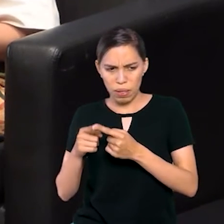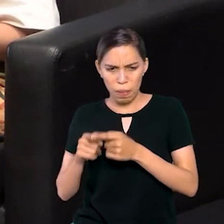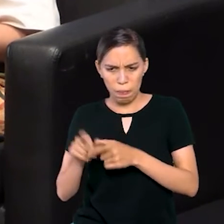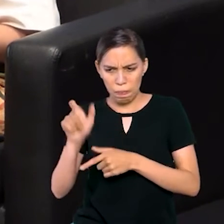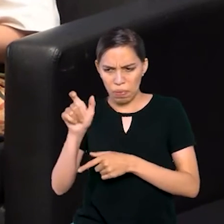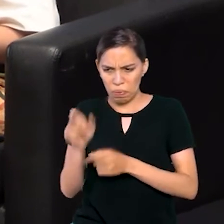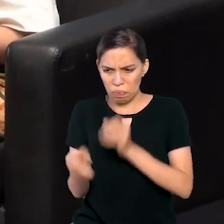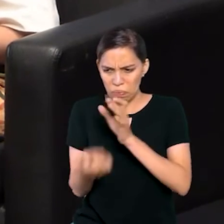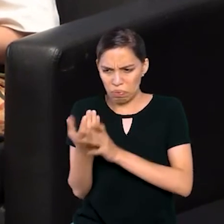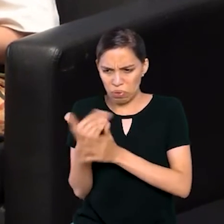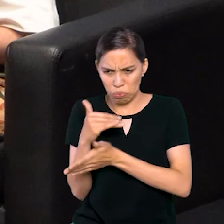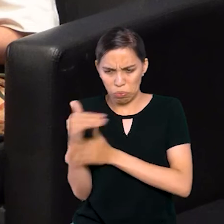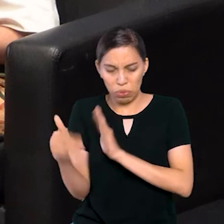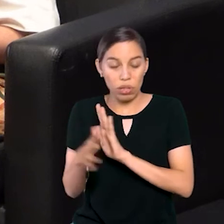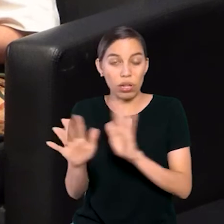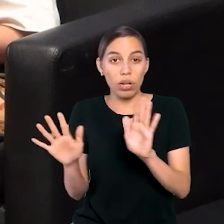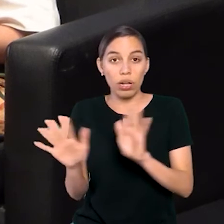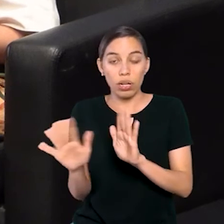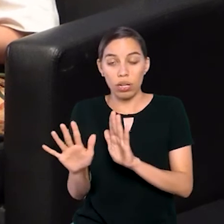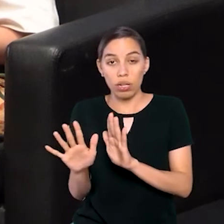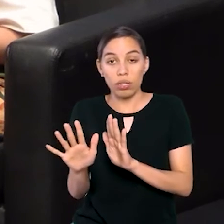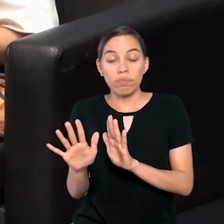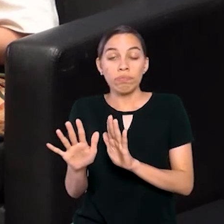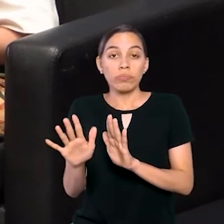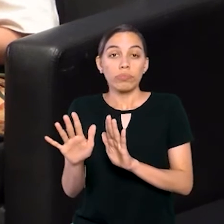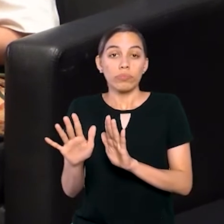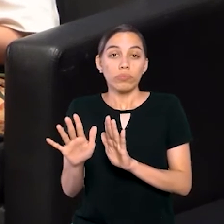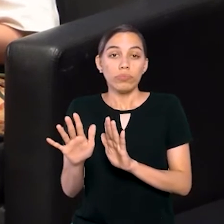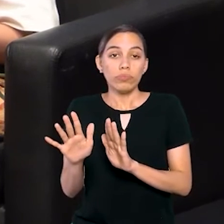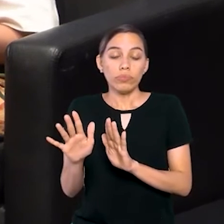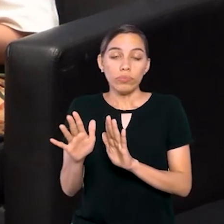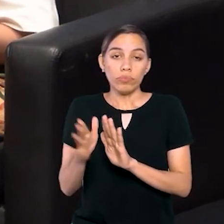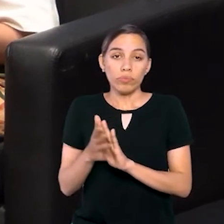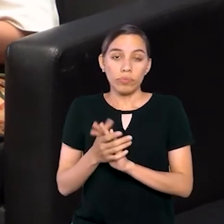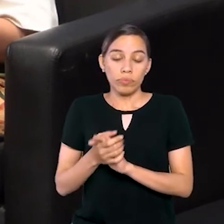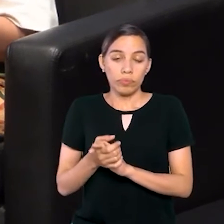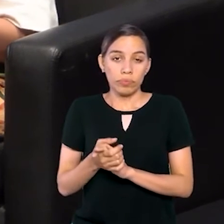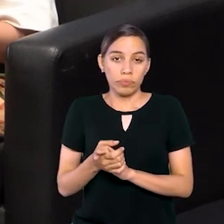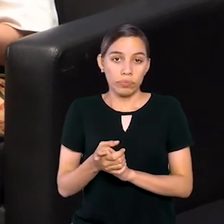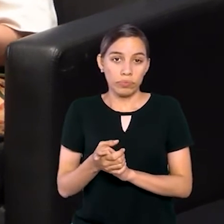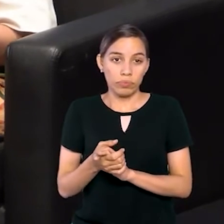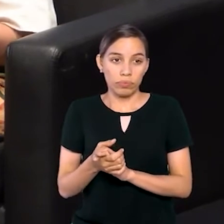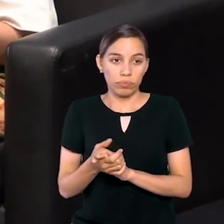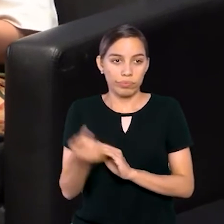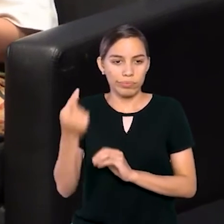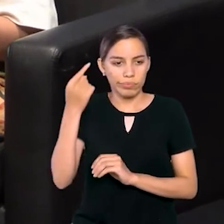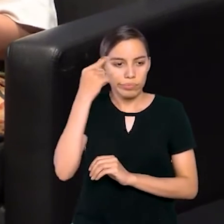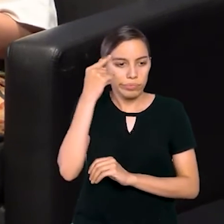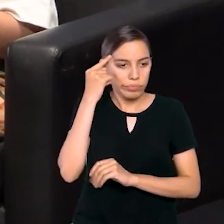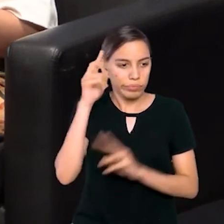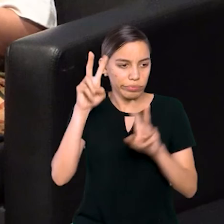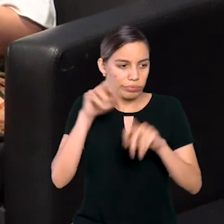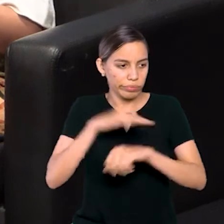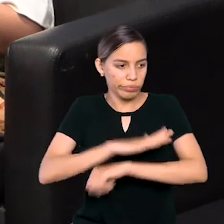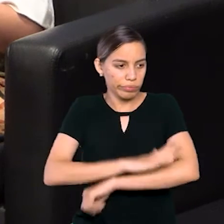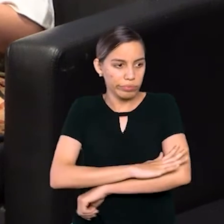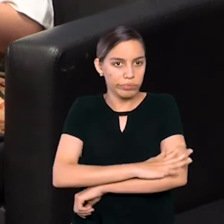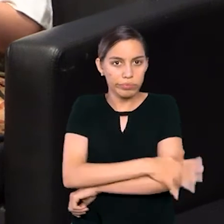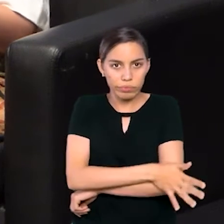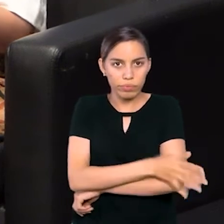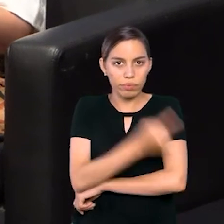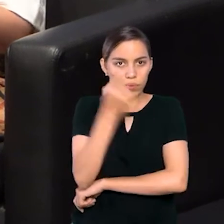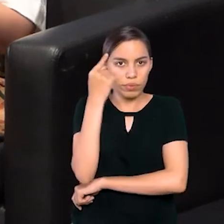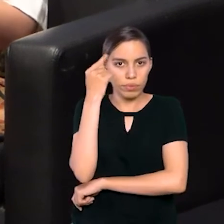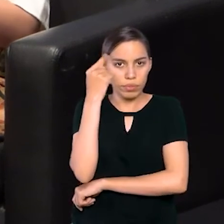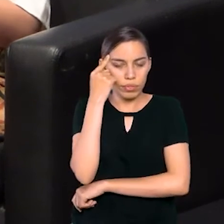e pensar também algo que a racismo, ele é muitas vezes pensado do ponto de